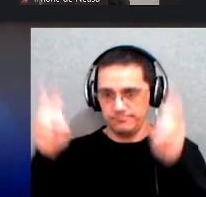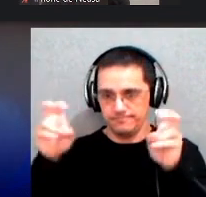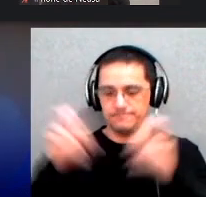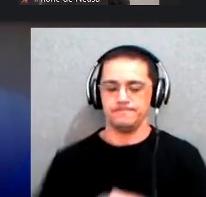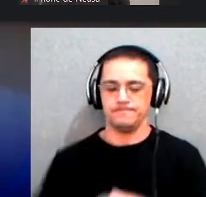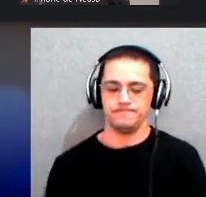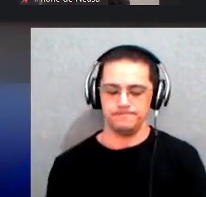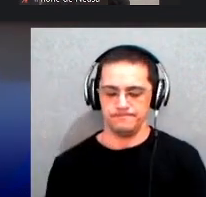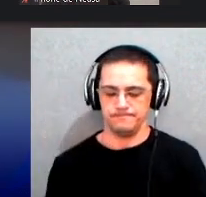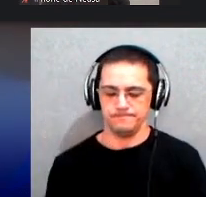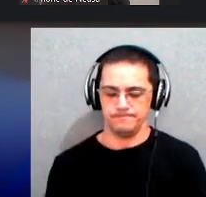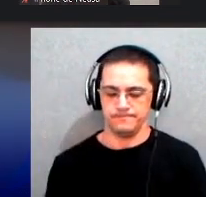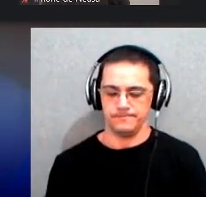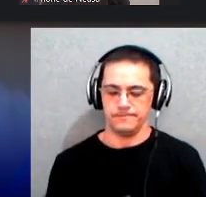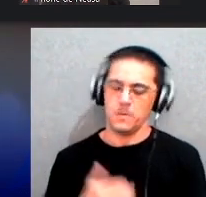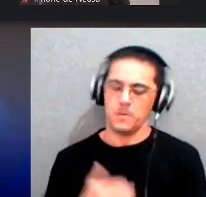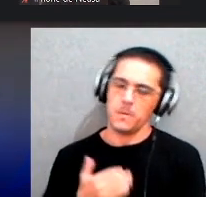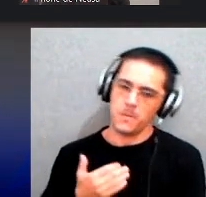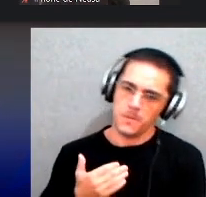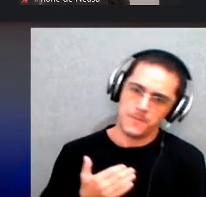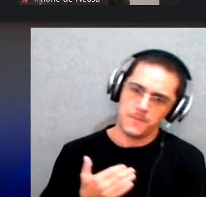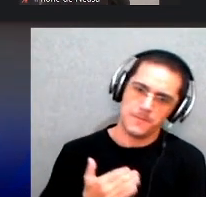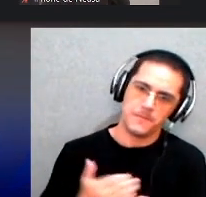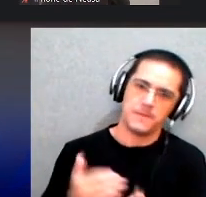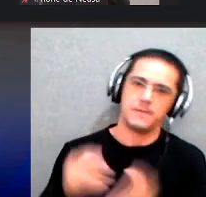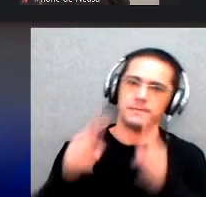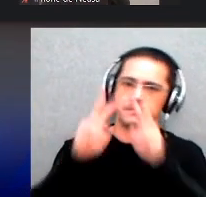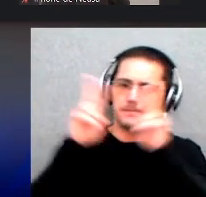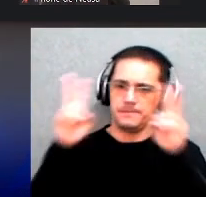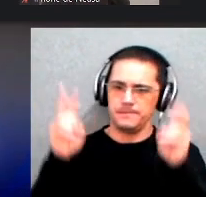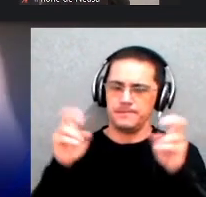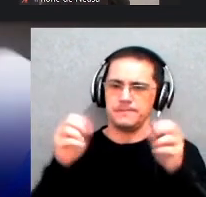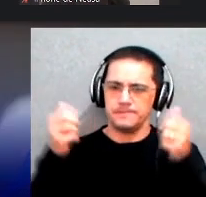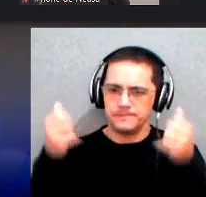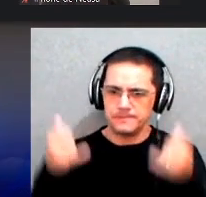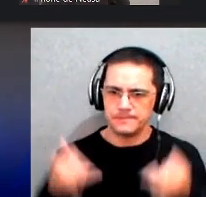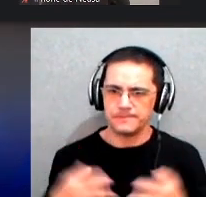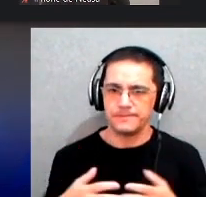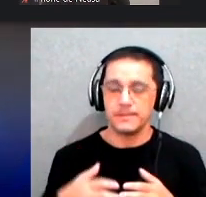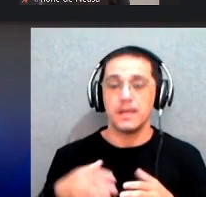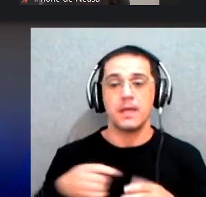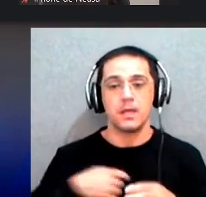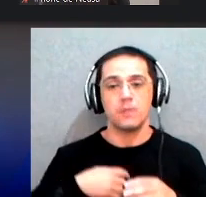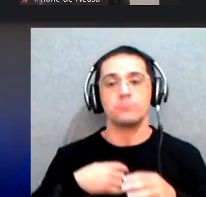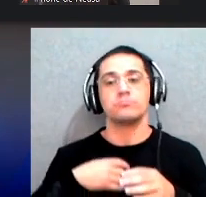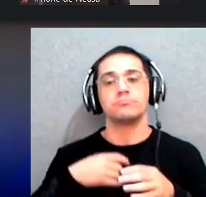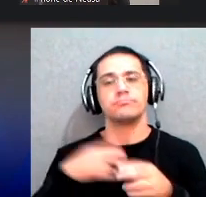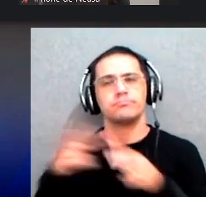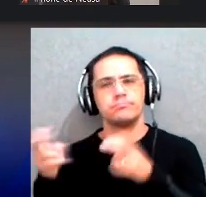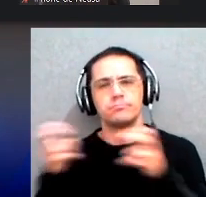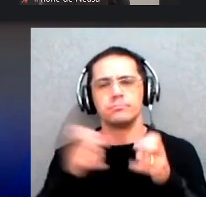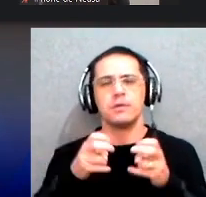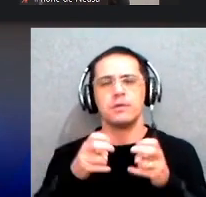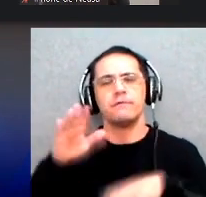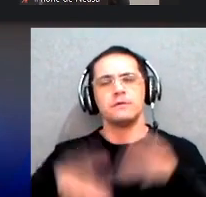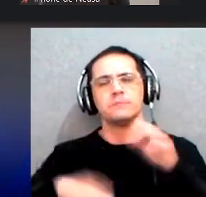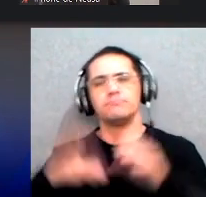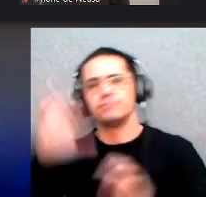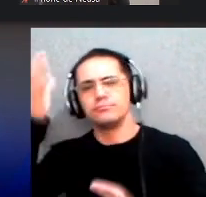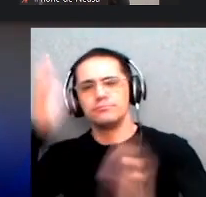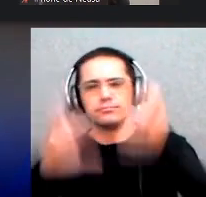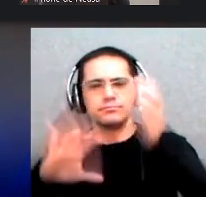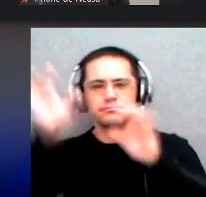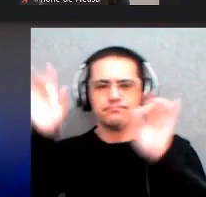Inicio, então, falando sobre as audiências de instrução virtuais. Nós entendemos que, em determinadas situações específicas, objetivando a viabilização da